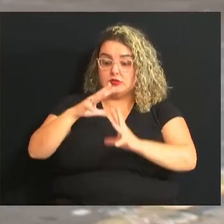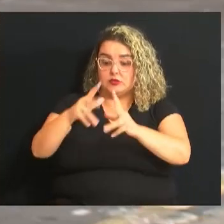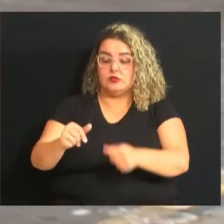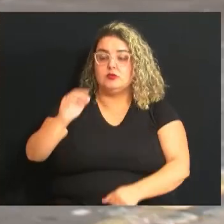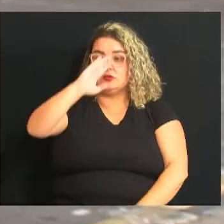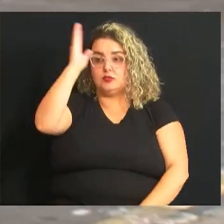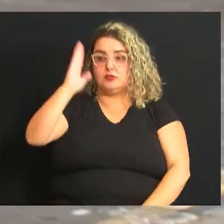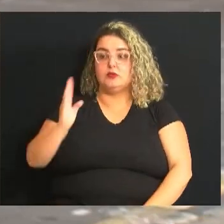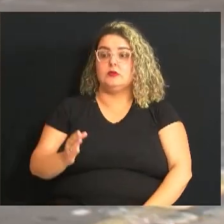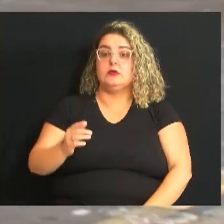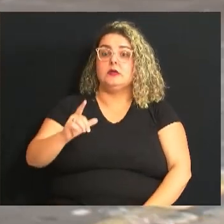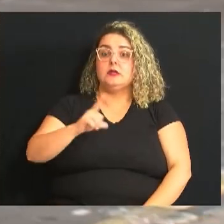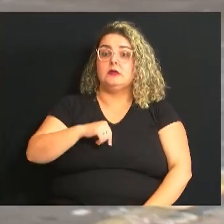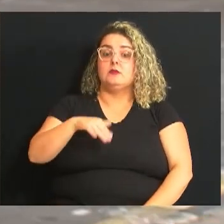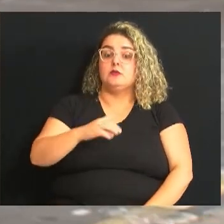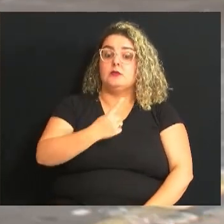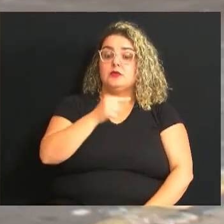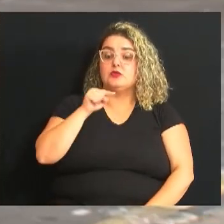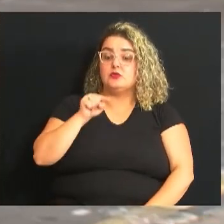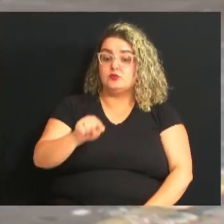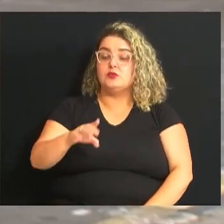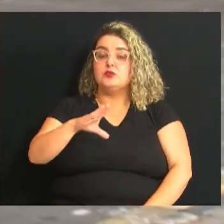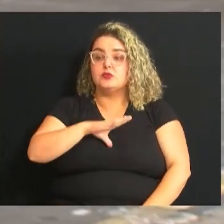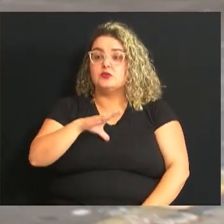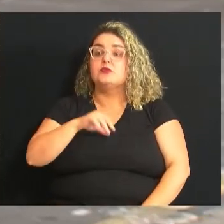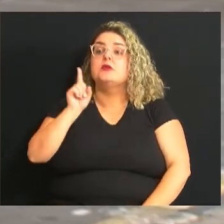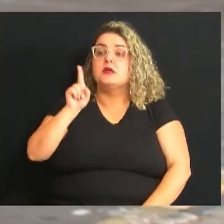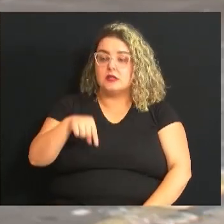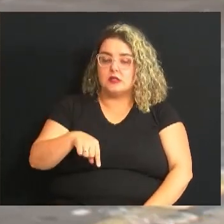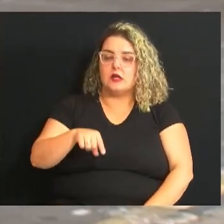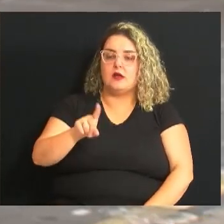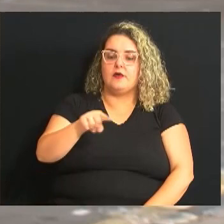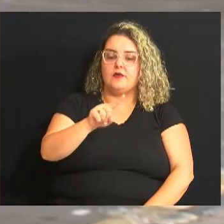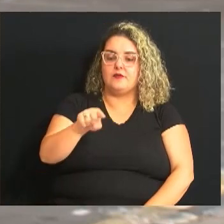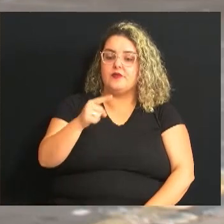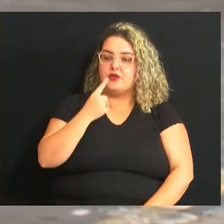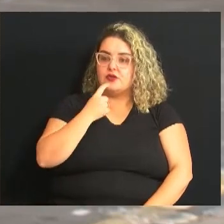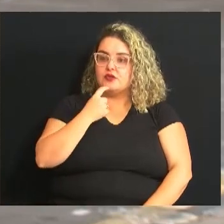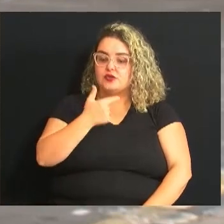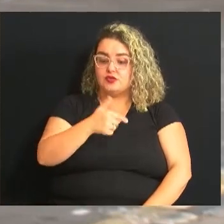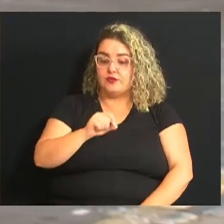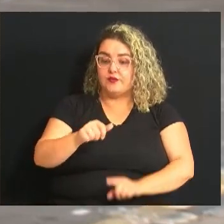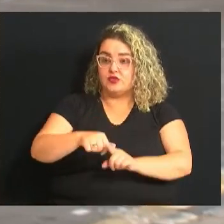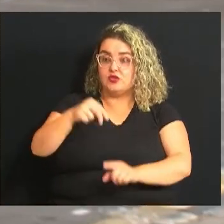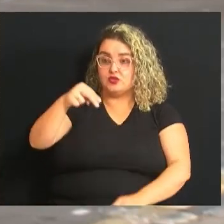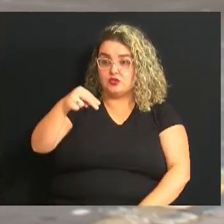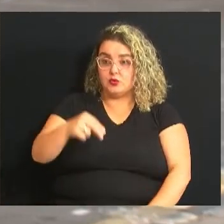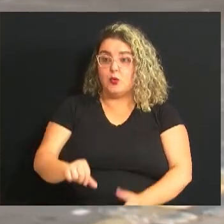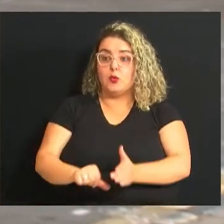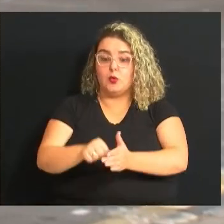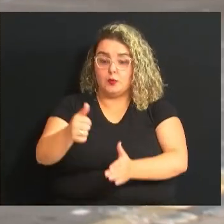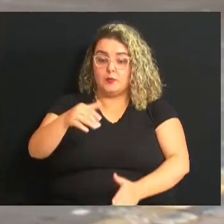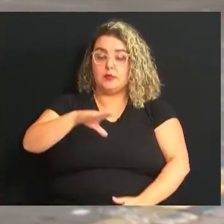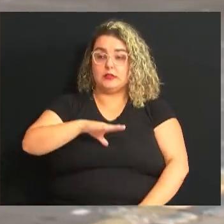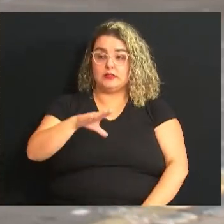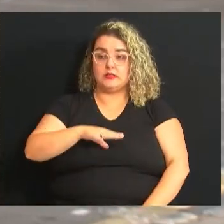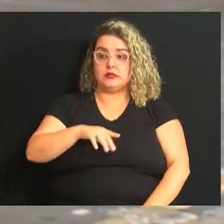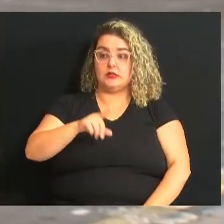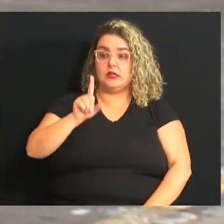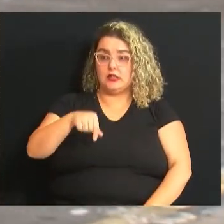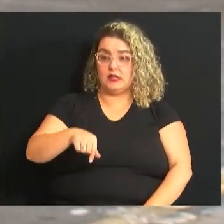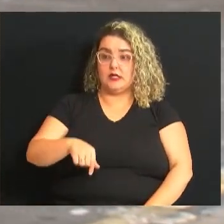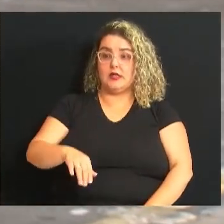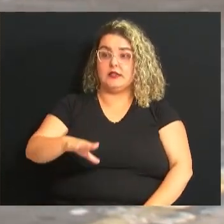Brasil. Hoje nós temos mais de 1.000 municípios que são feriados municipais no dia 20 de novembro. O primeiro município